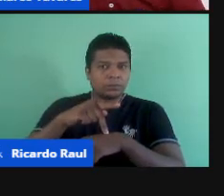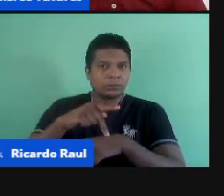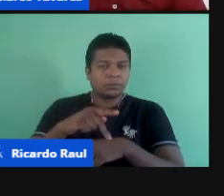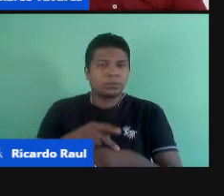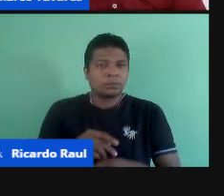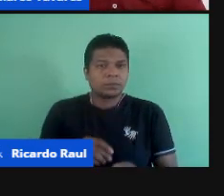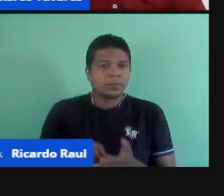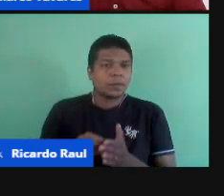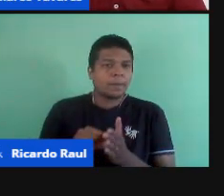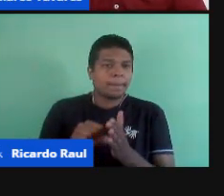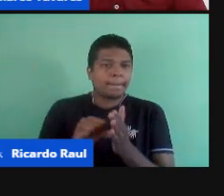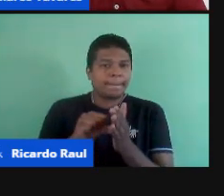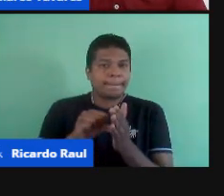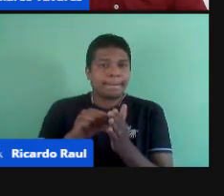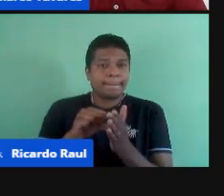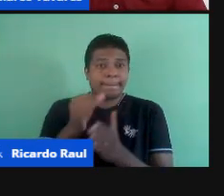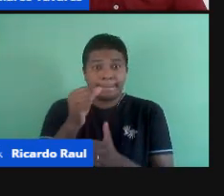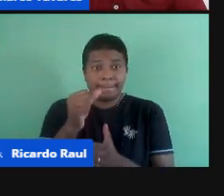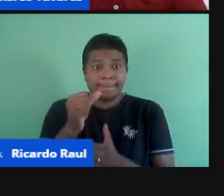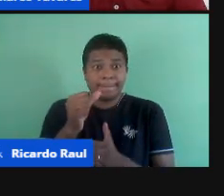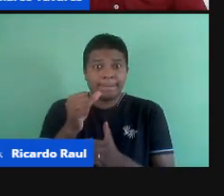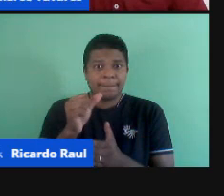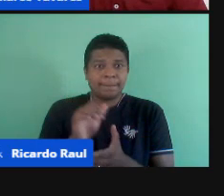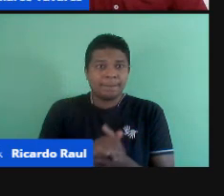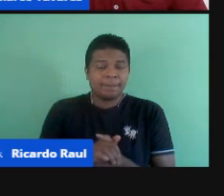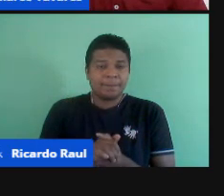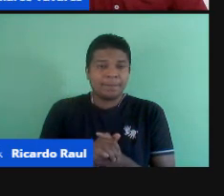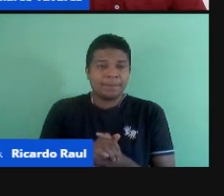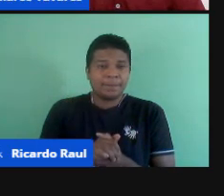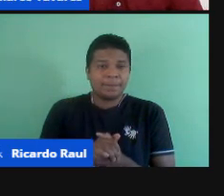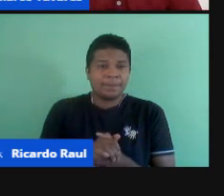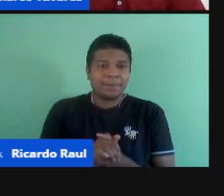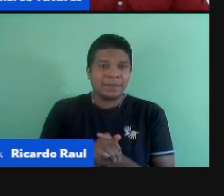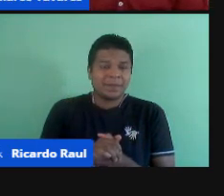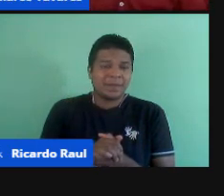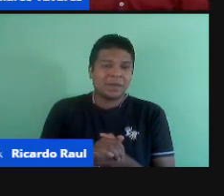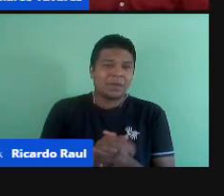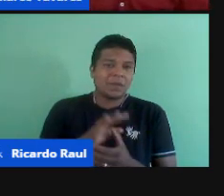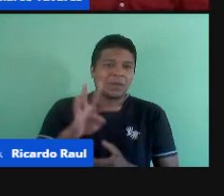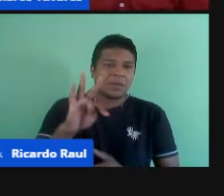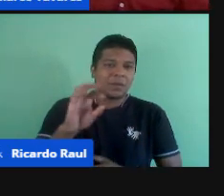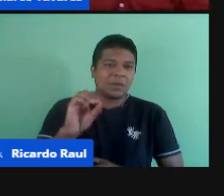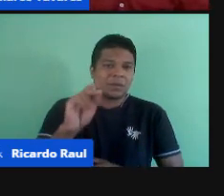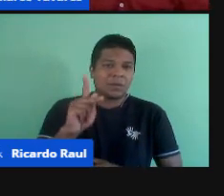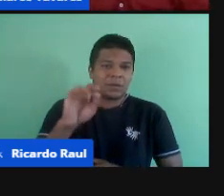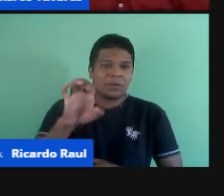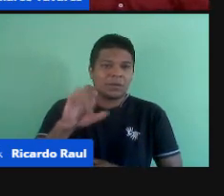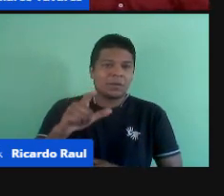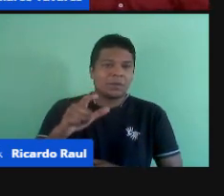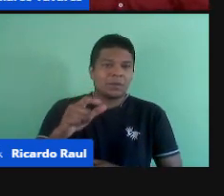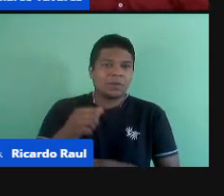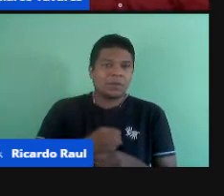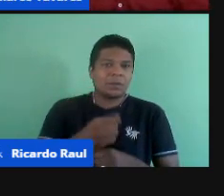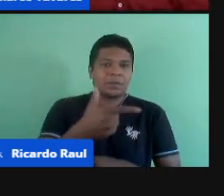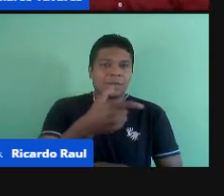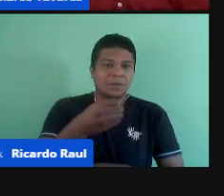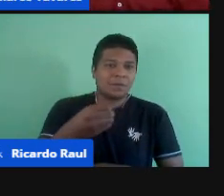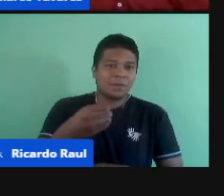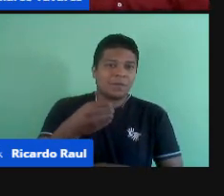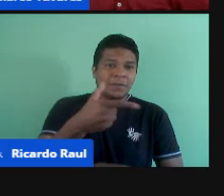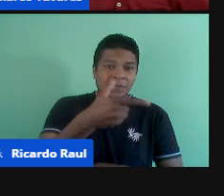a primeira vez que nós vamos ver os Jogos Olímpicos de Tóquio 2020 em 2021,